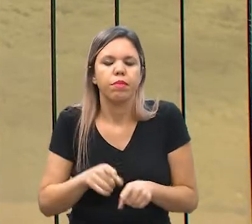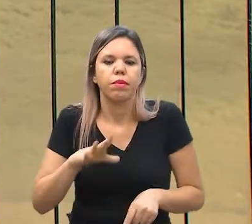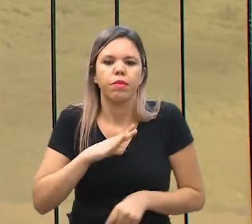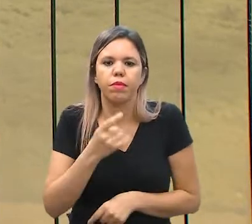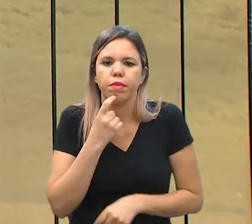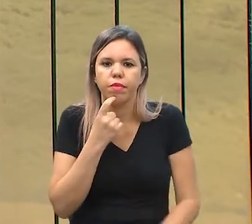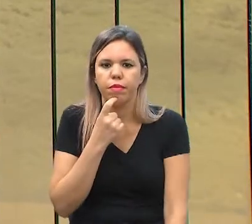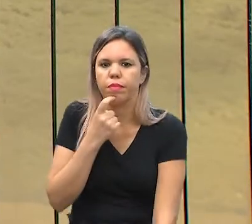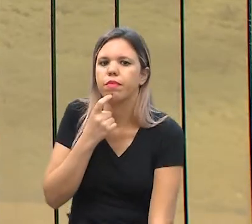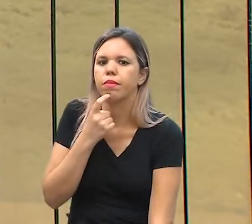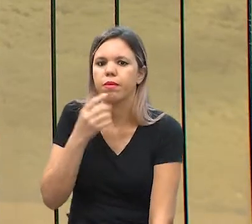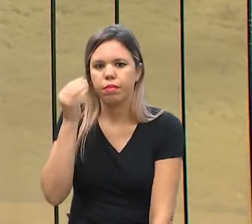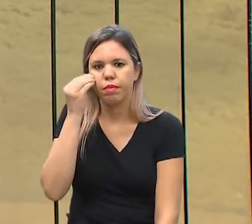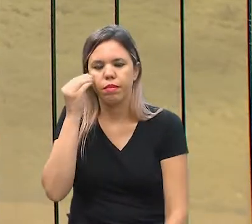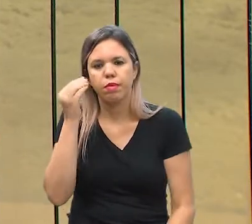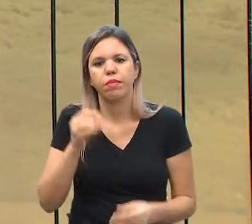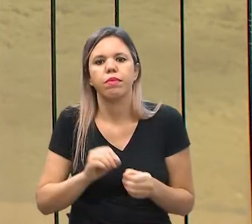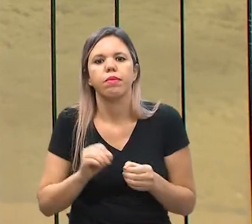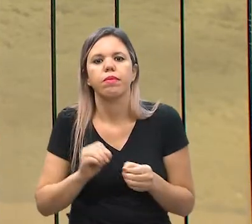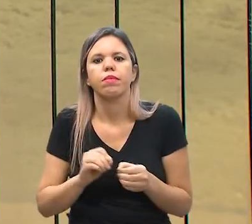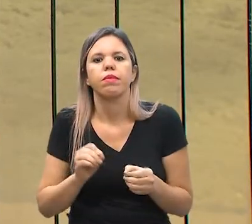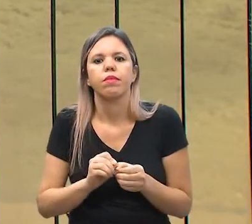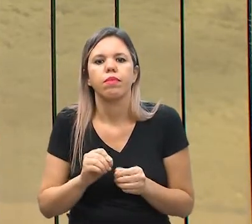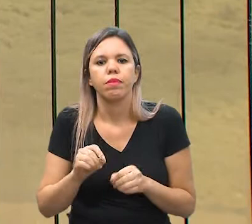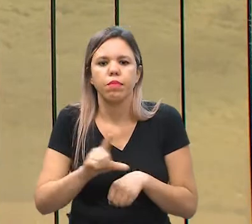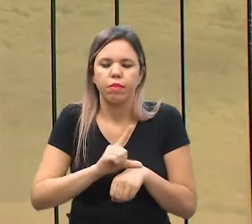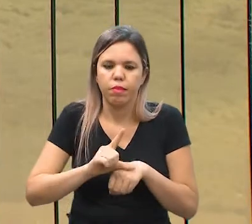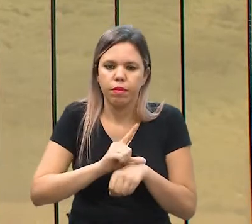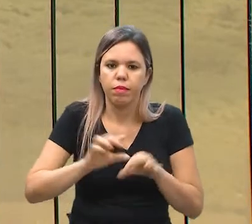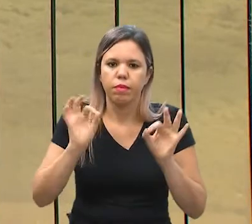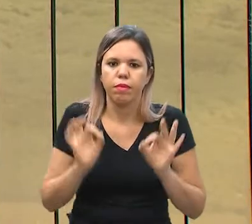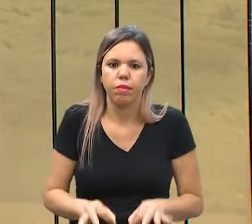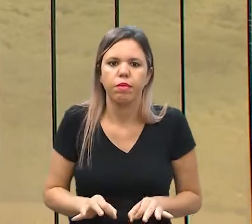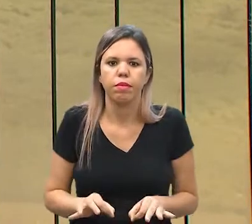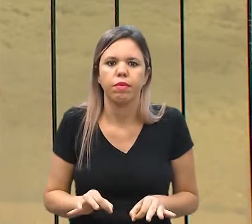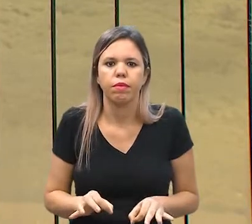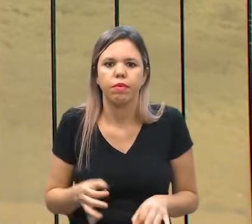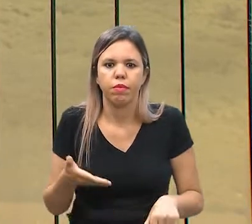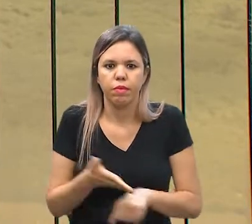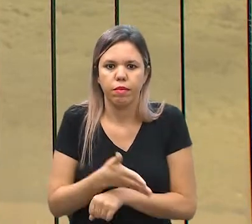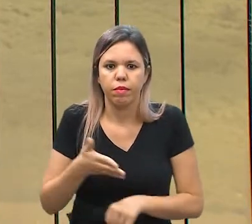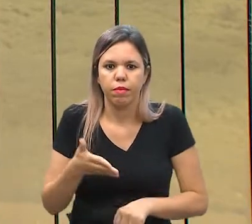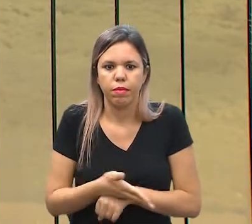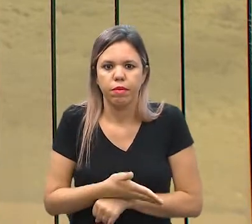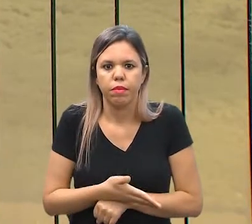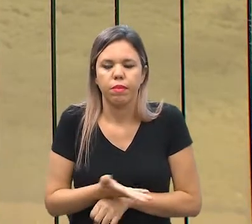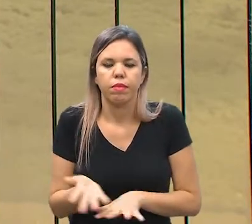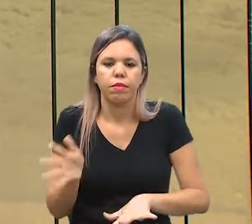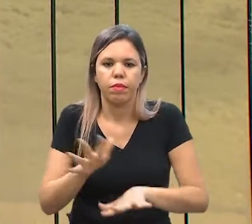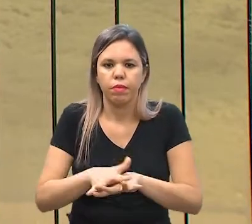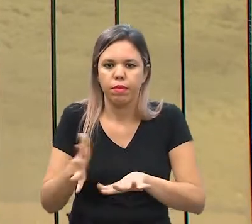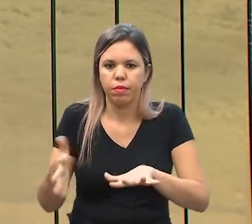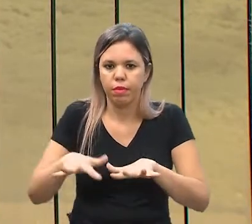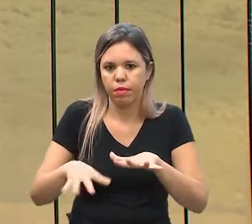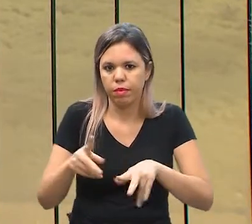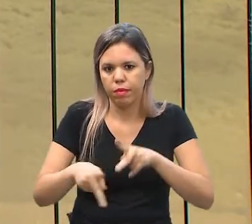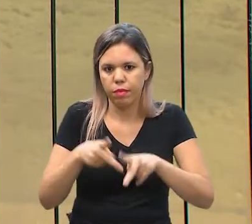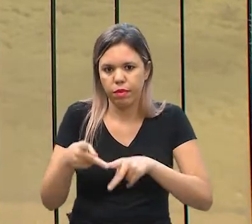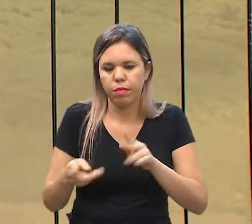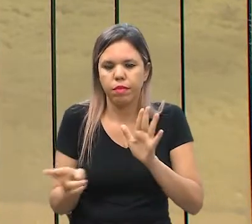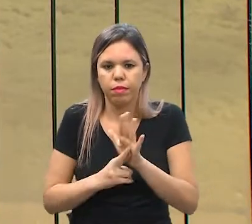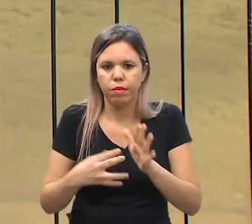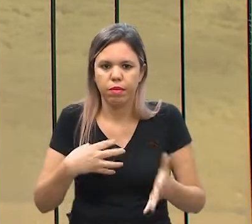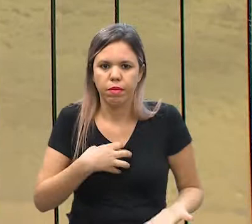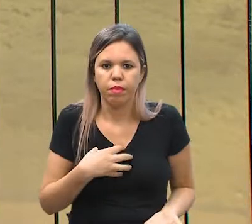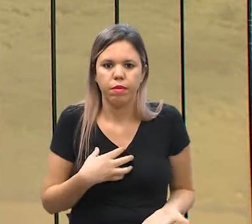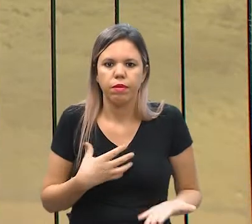de Campinas, a gente tentar fazer uma legislatura seja participativa, inclusiva, onde as pessoas se sintam